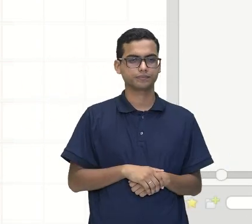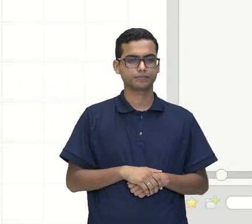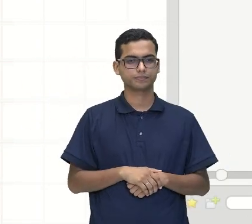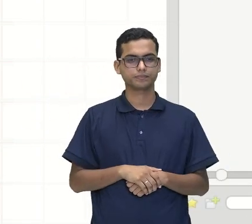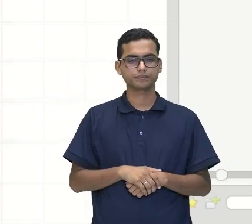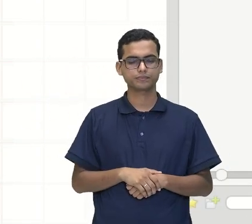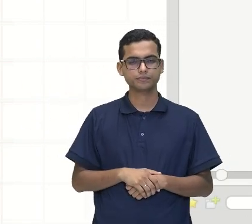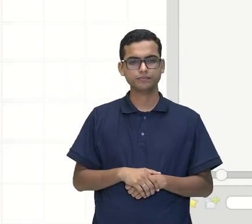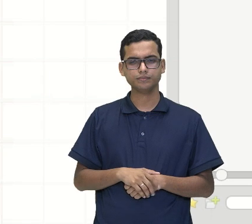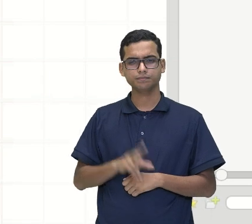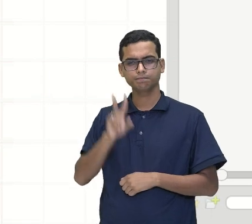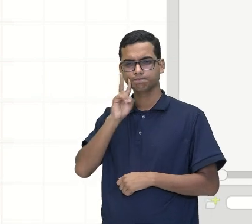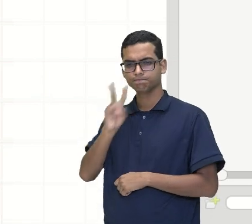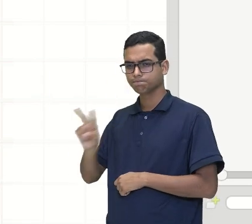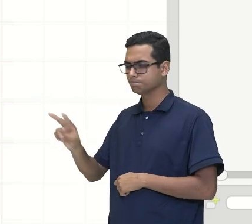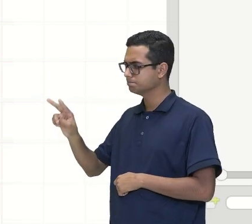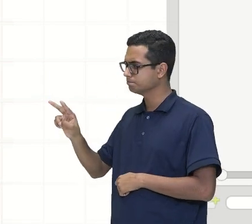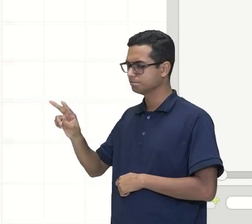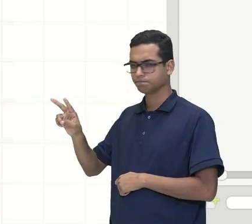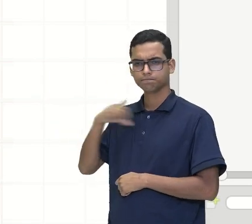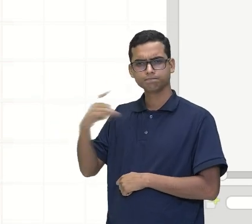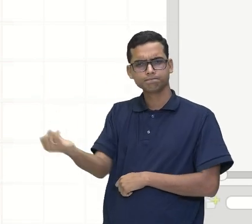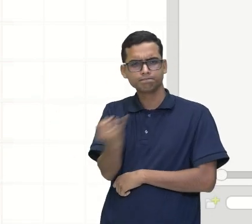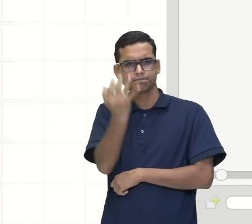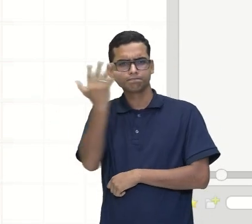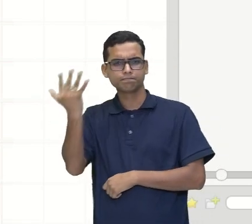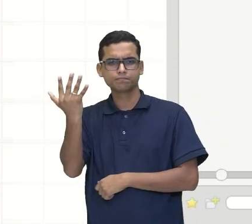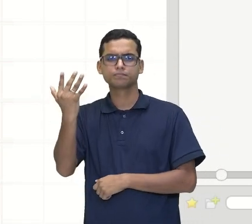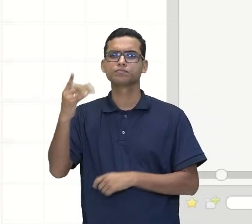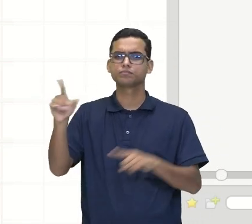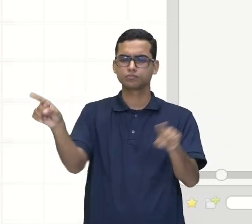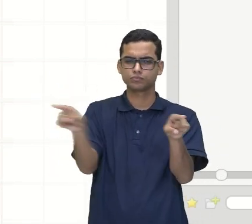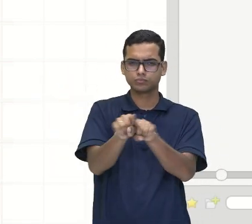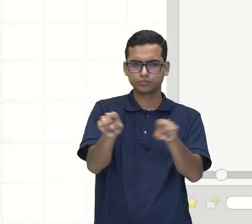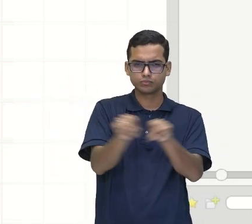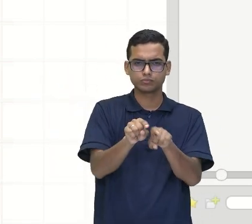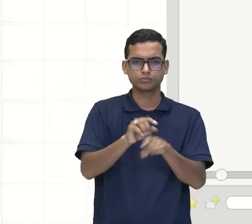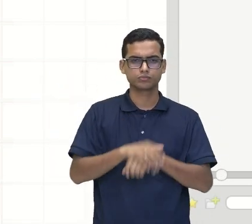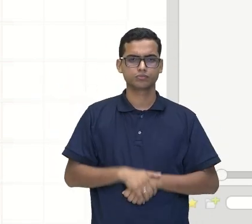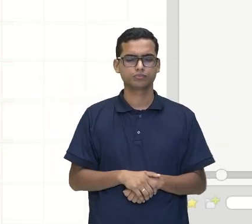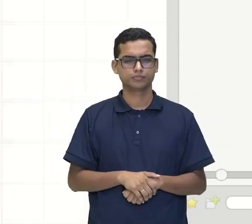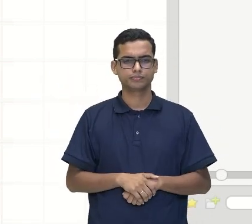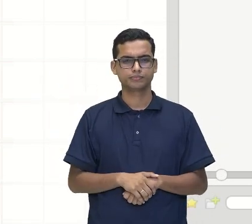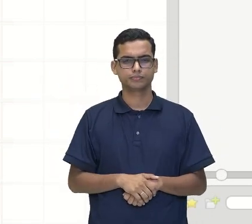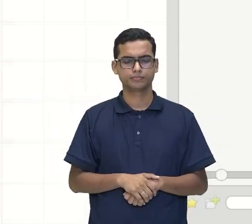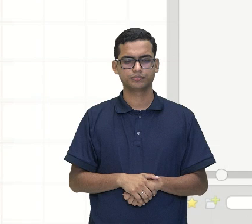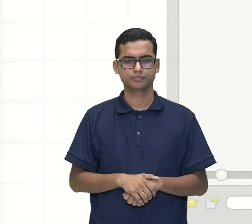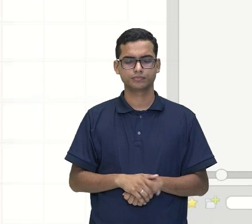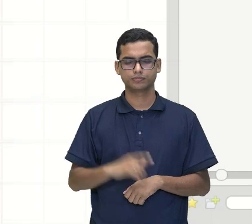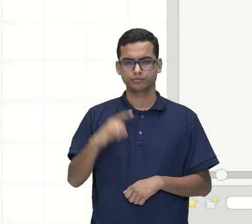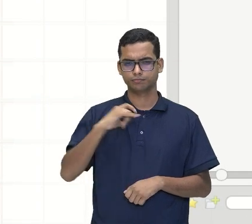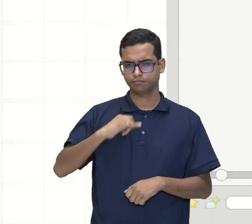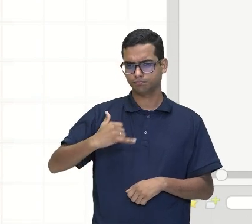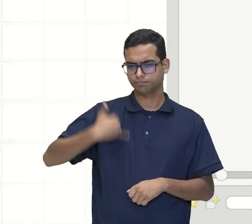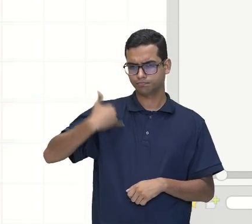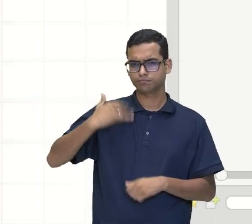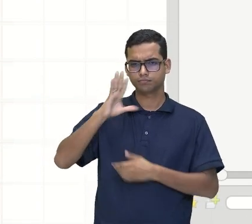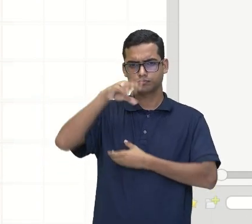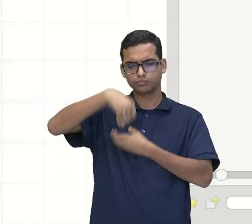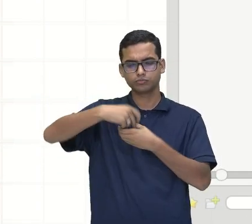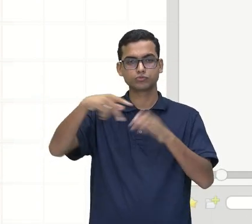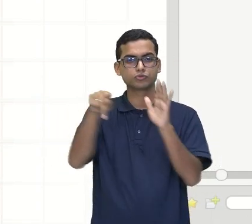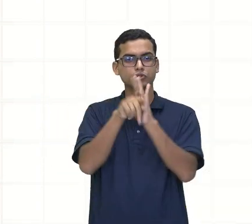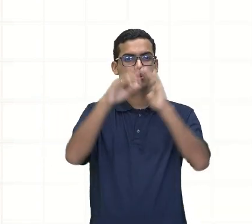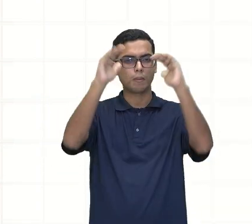aí vocês observem o quantitativo, e aí, além disso, a gente tem também dentro dessa pirâmide, cada